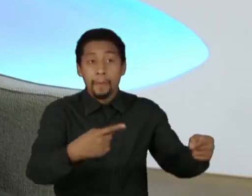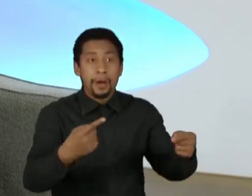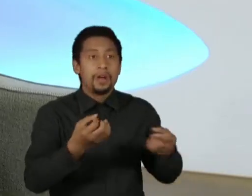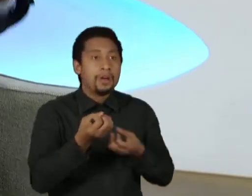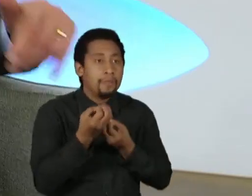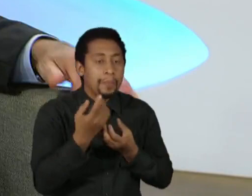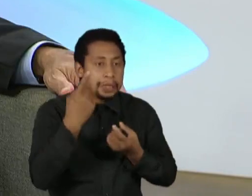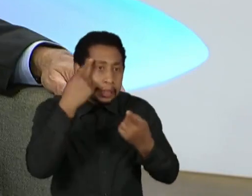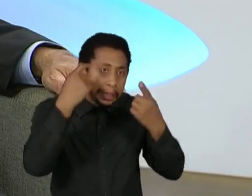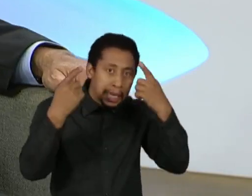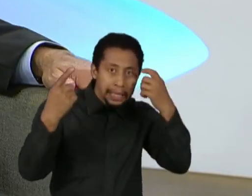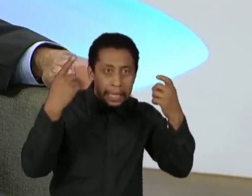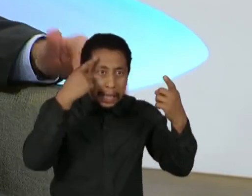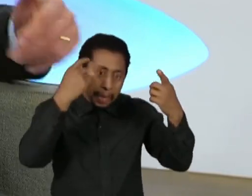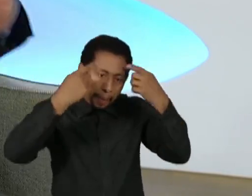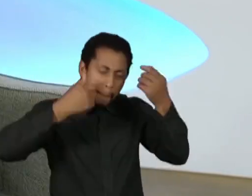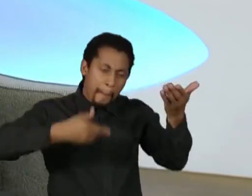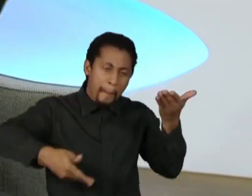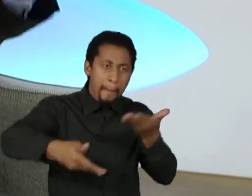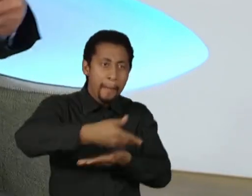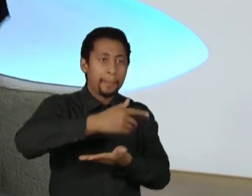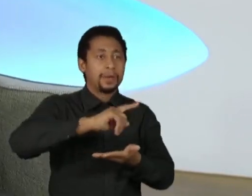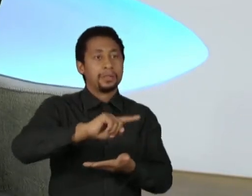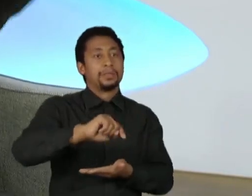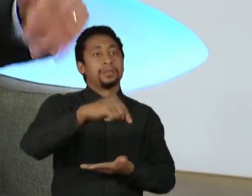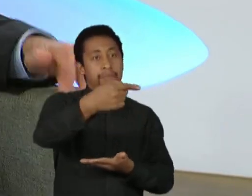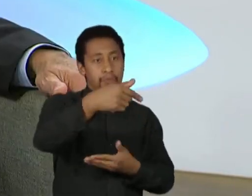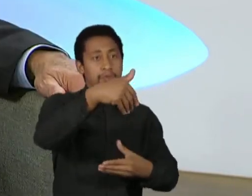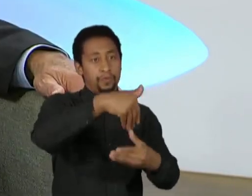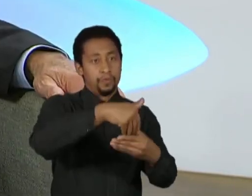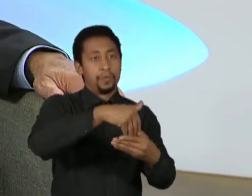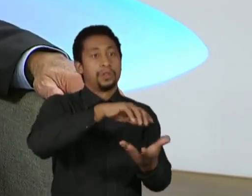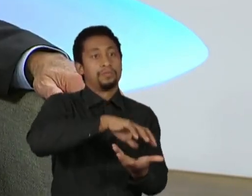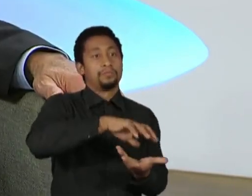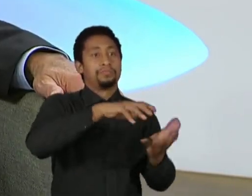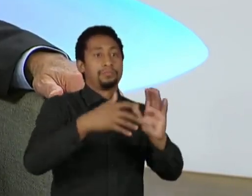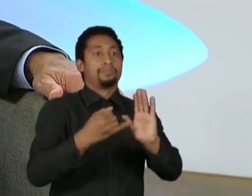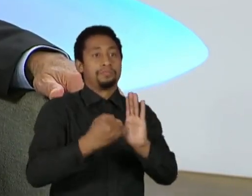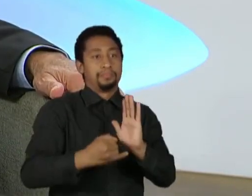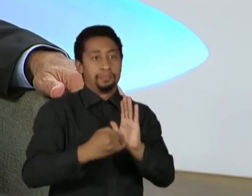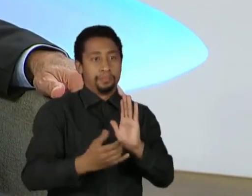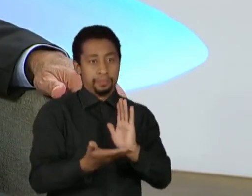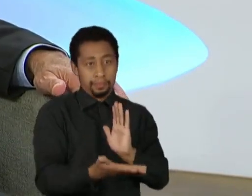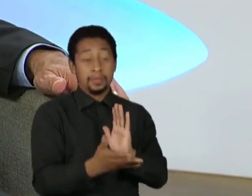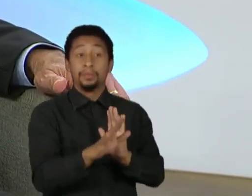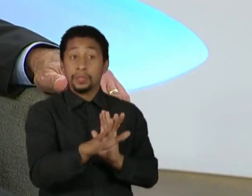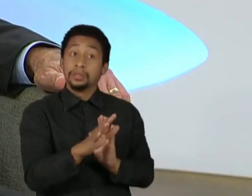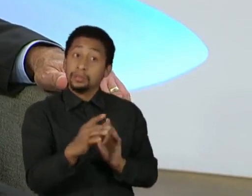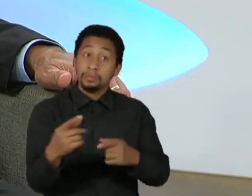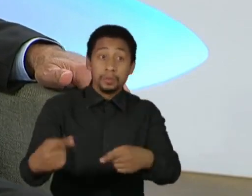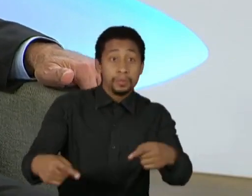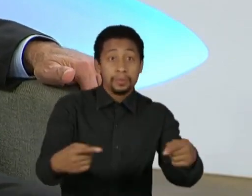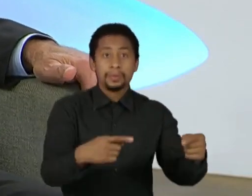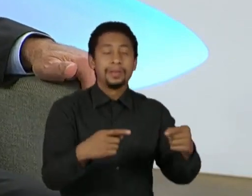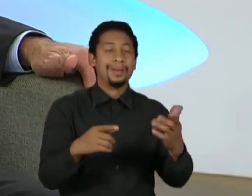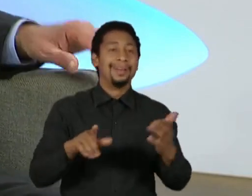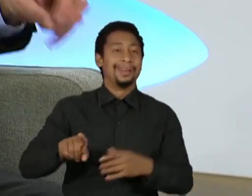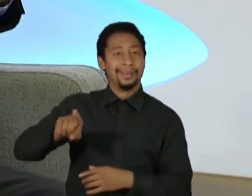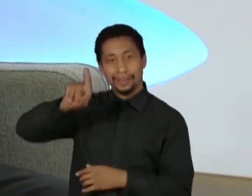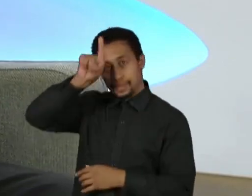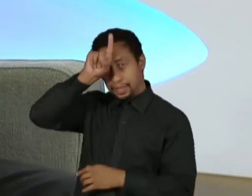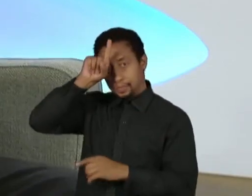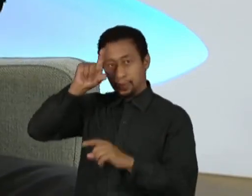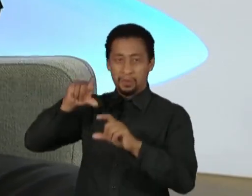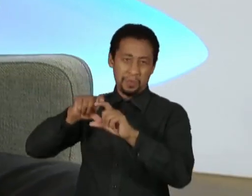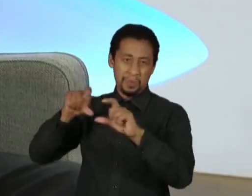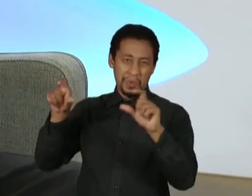para que depois a reforma passe e há muito tempo a gente vem fazendo esse discurso em alemão tem uma expressão que se chama